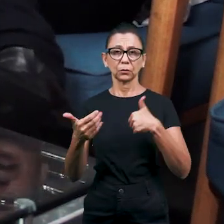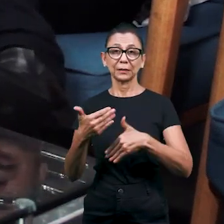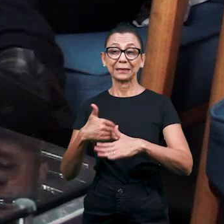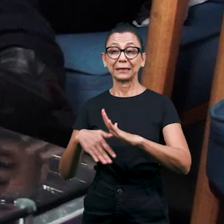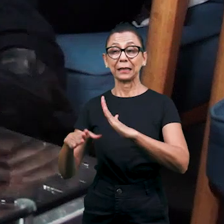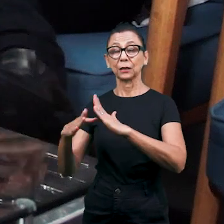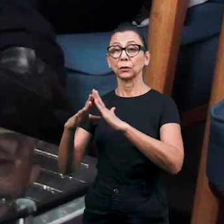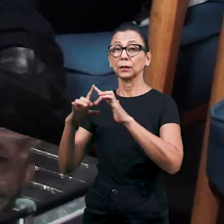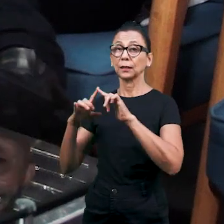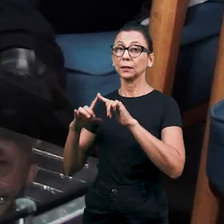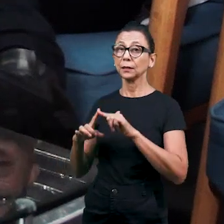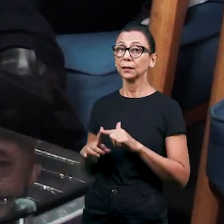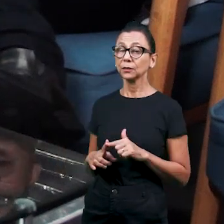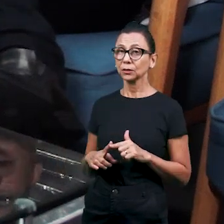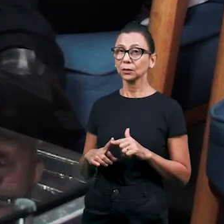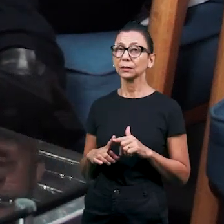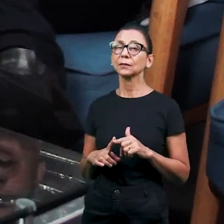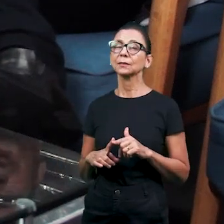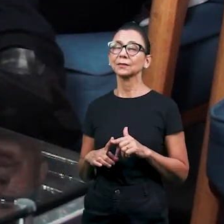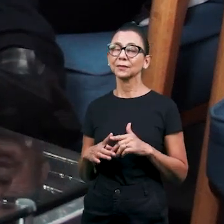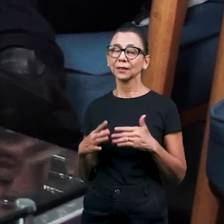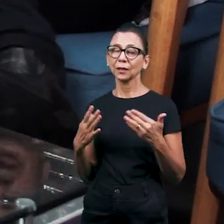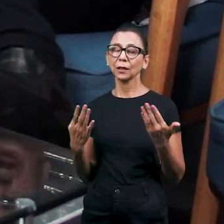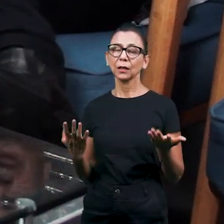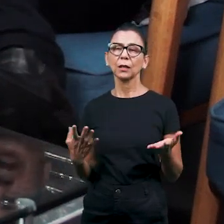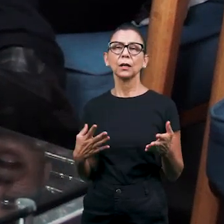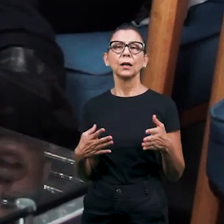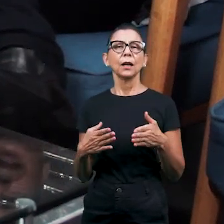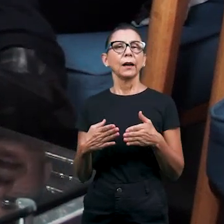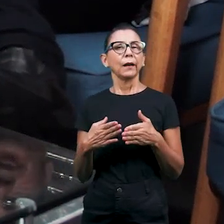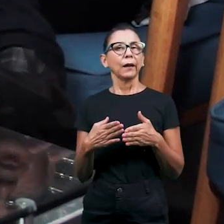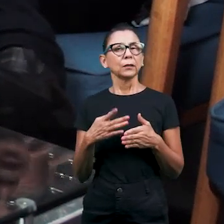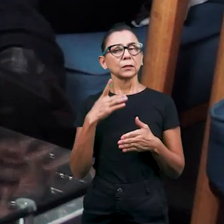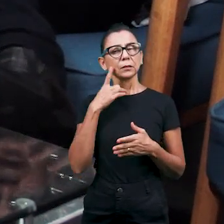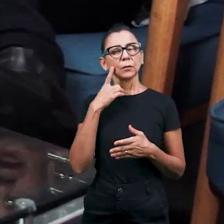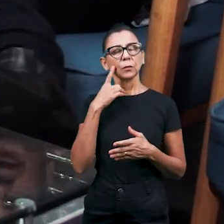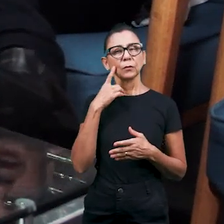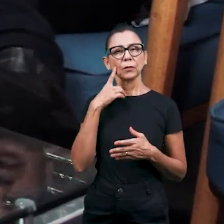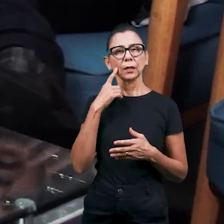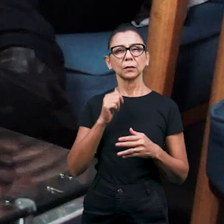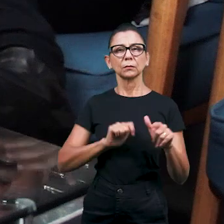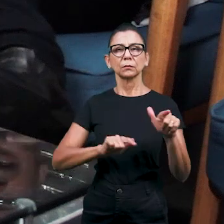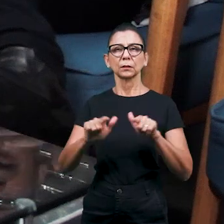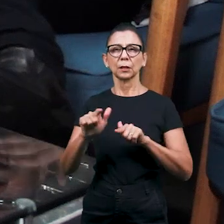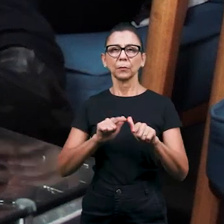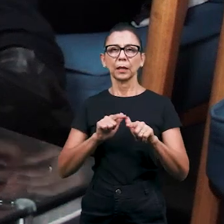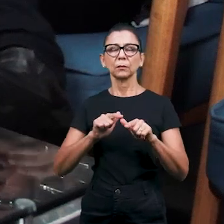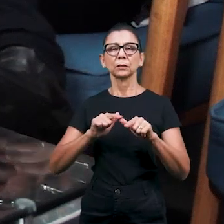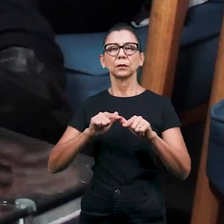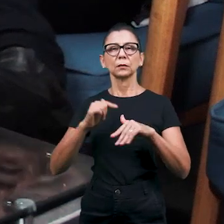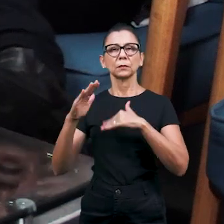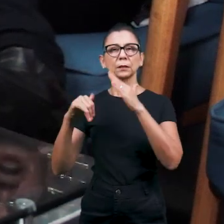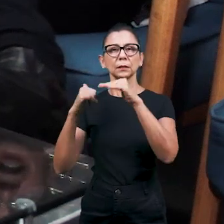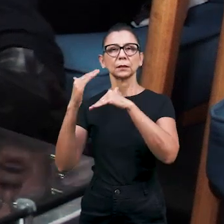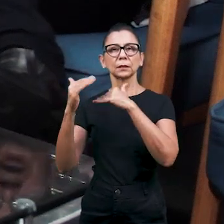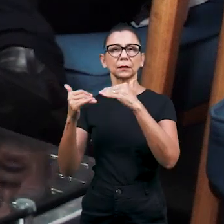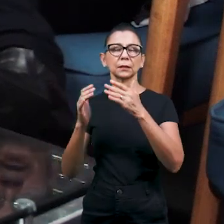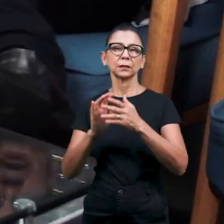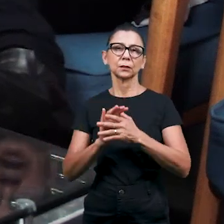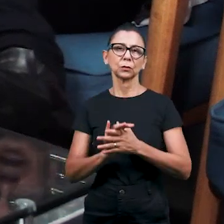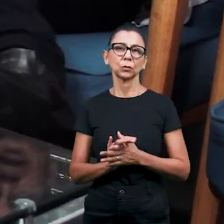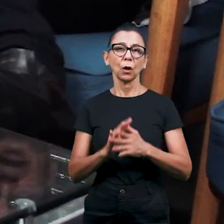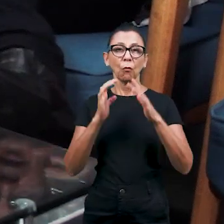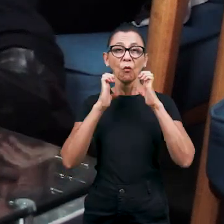nas igrejas, uma delas, que tem tomado uma proporção, graças a Deus, maravilhosa, é o Evangelho